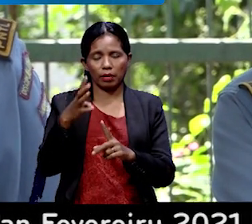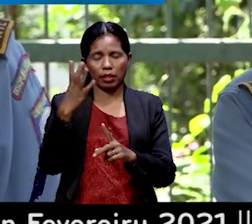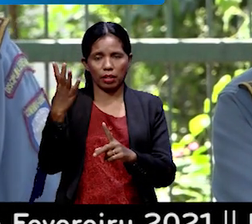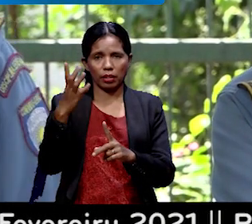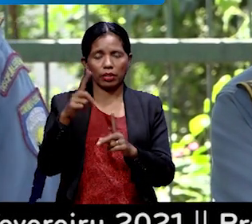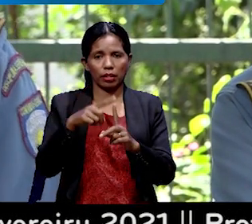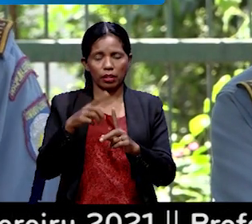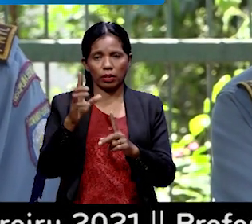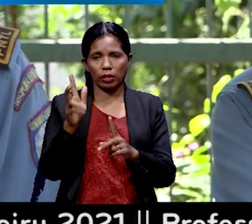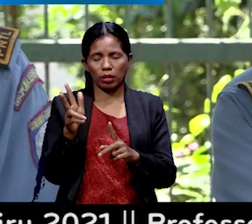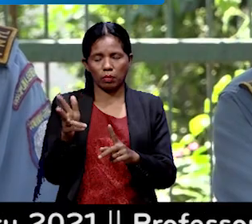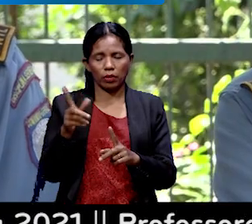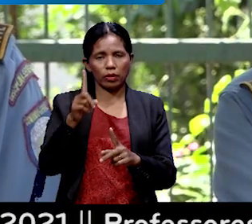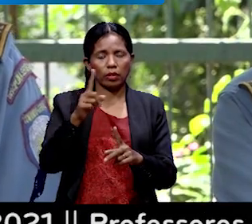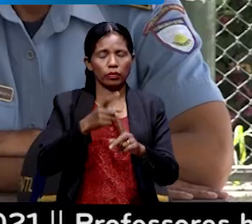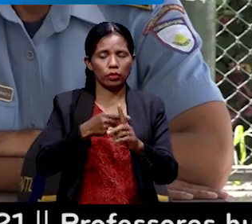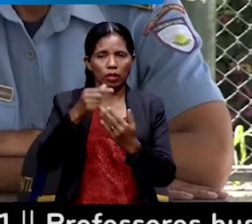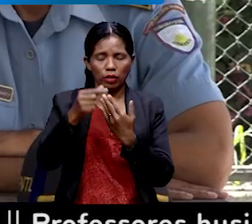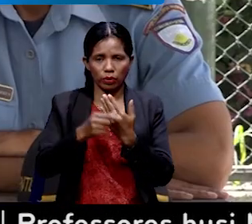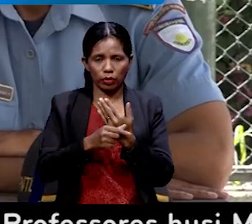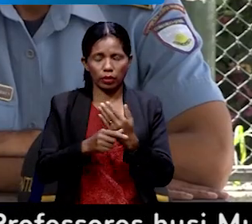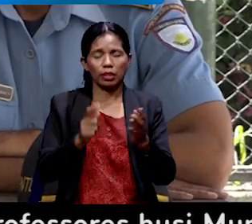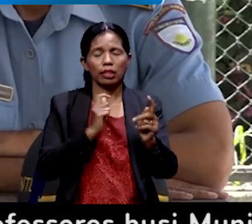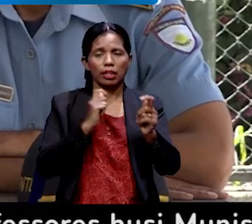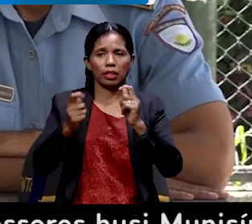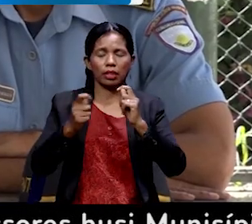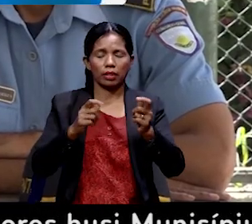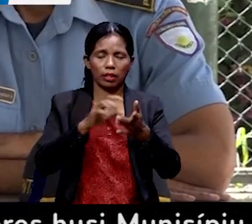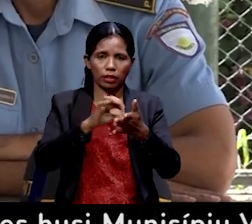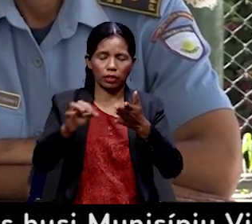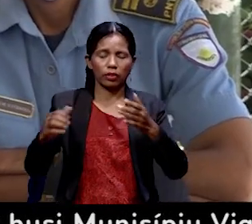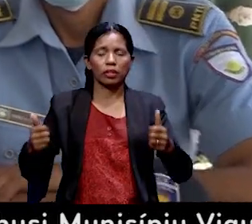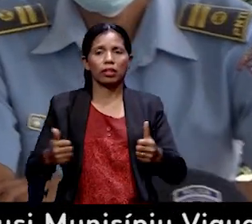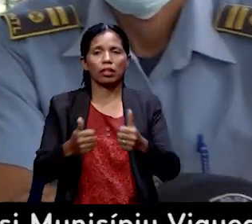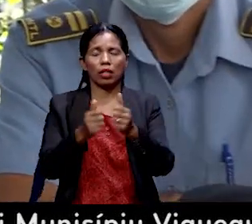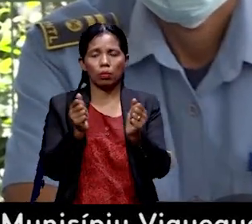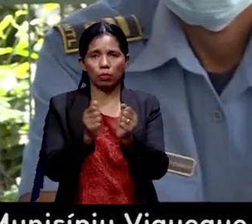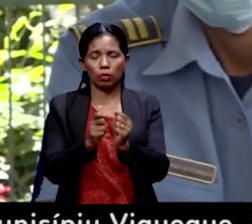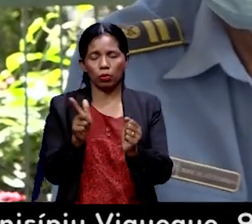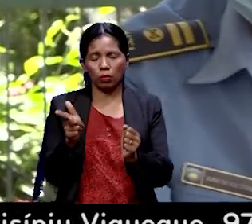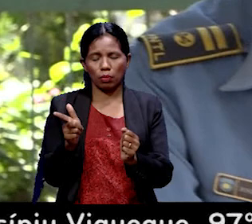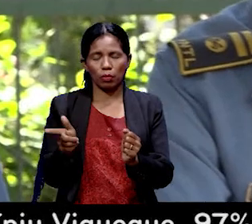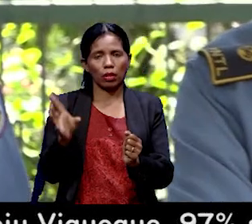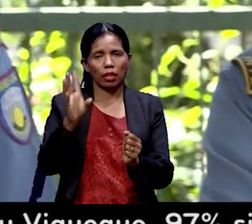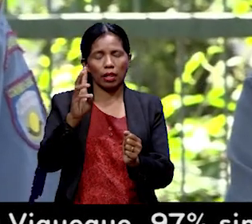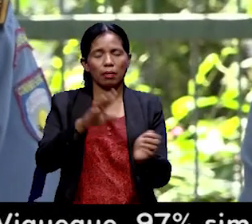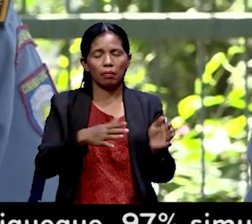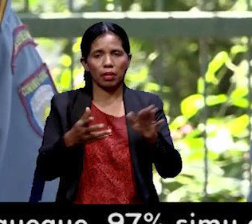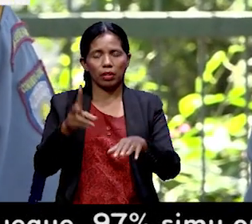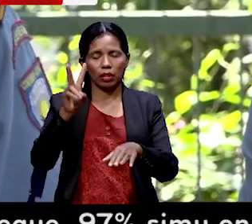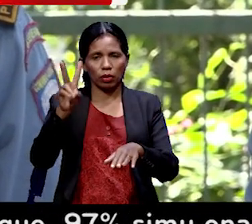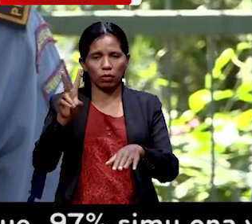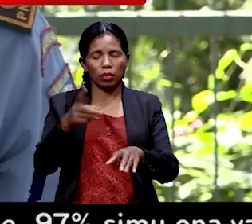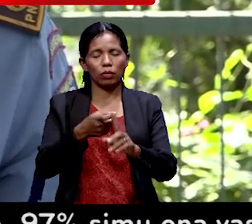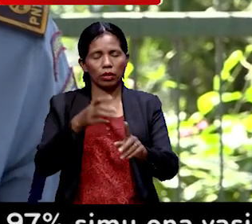resing ida fulan agosto ne, seksaun transitu registamos kaju asidenti trafigo hamutu kronu resinen mate rua kompostu si